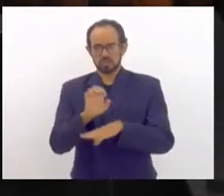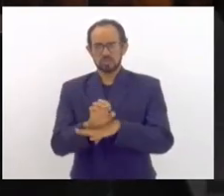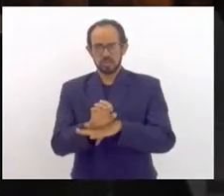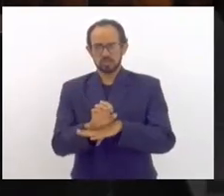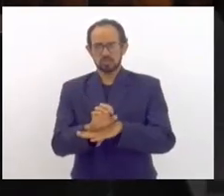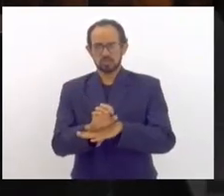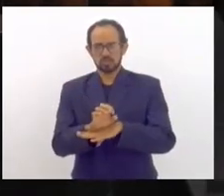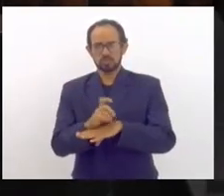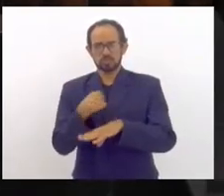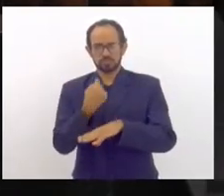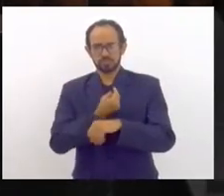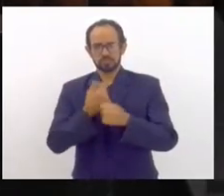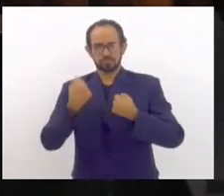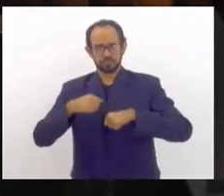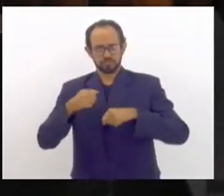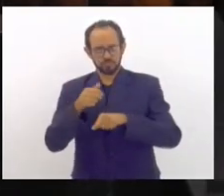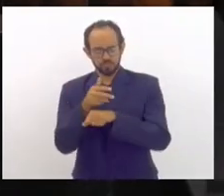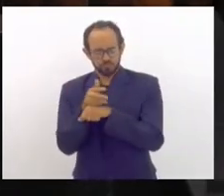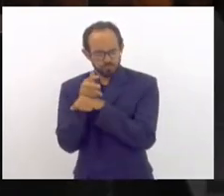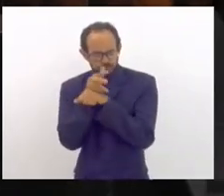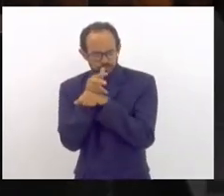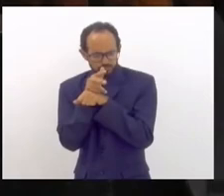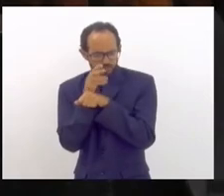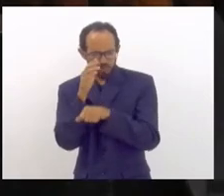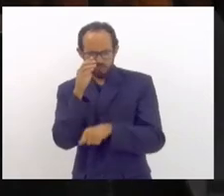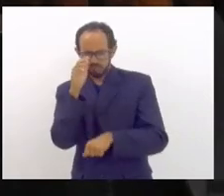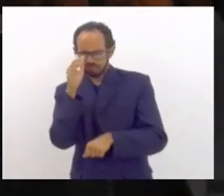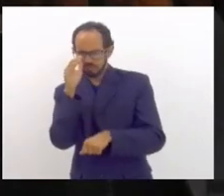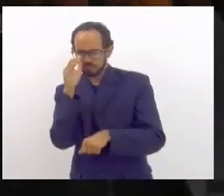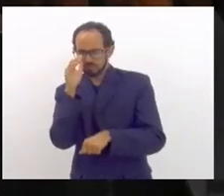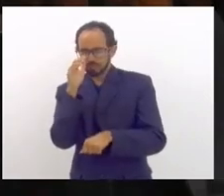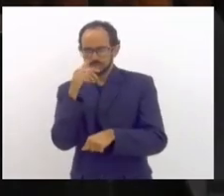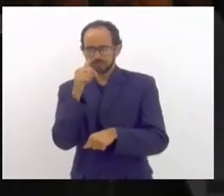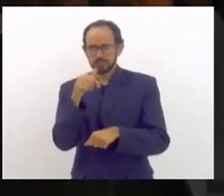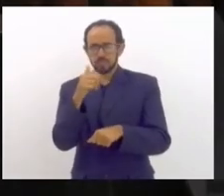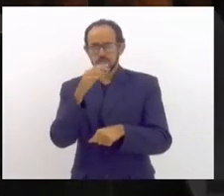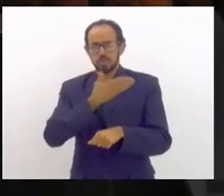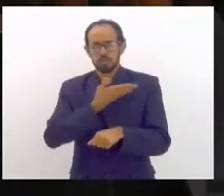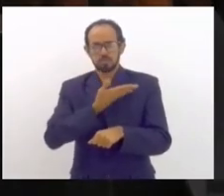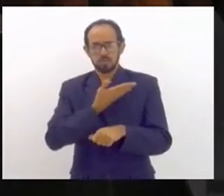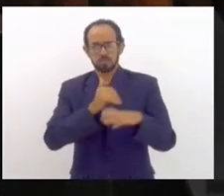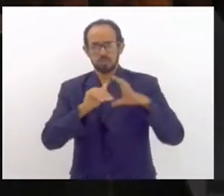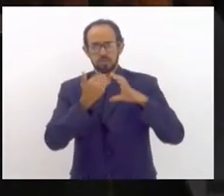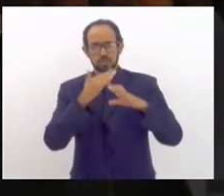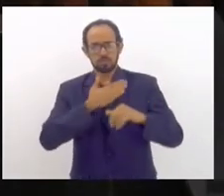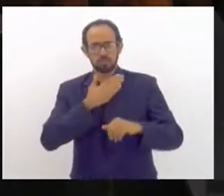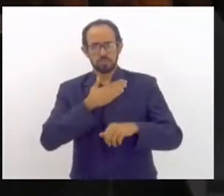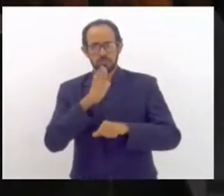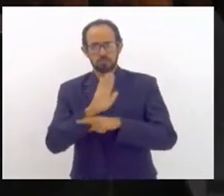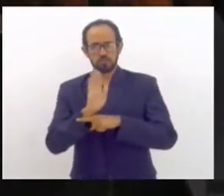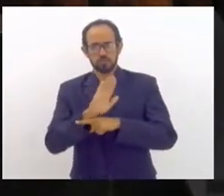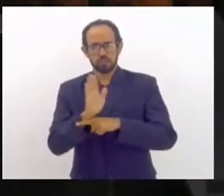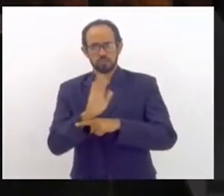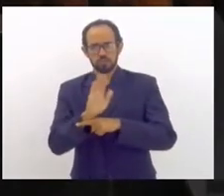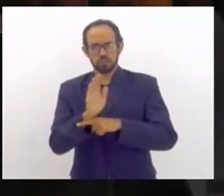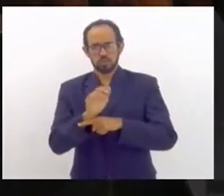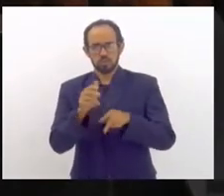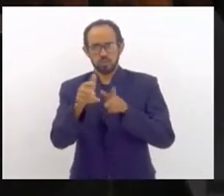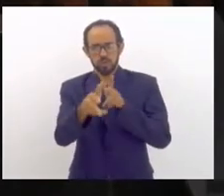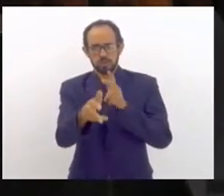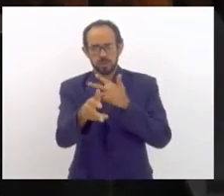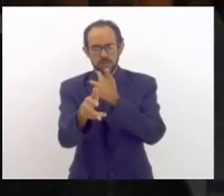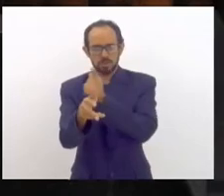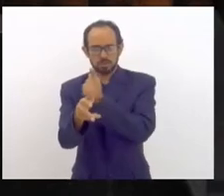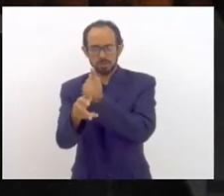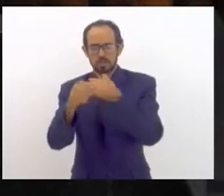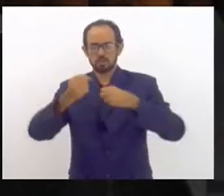Então, a gente precisa observar. Eu estava vendo, um amigo mandou um vídeo para mim dos Estados Unidos, de algumas viaturas com câmera na frente, câmera atrás,